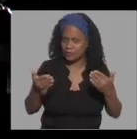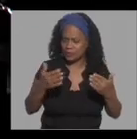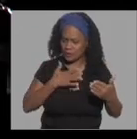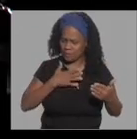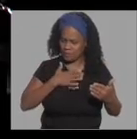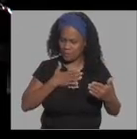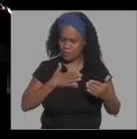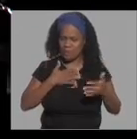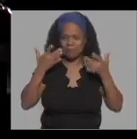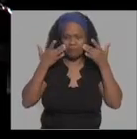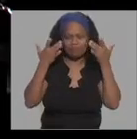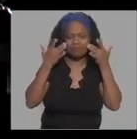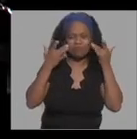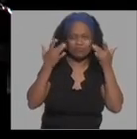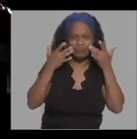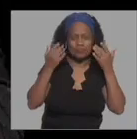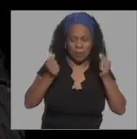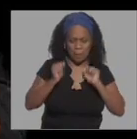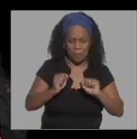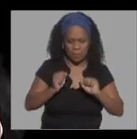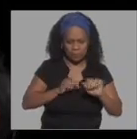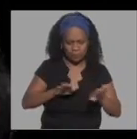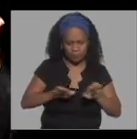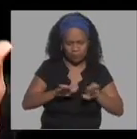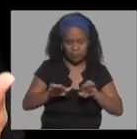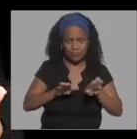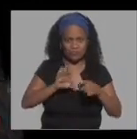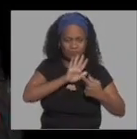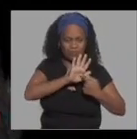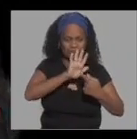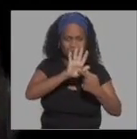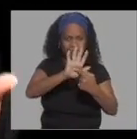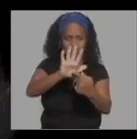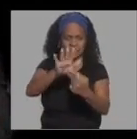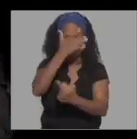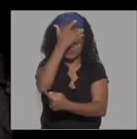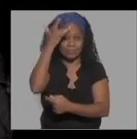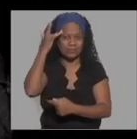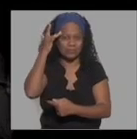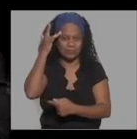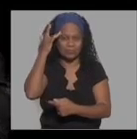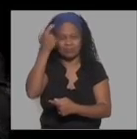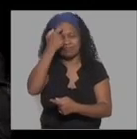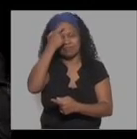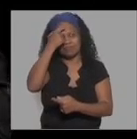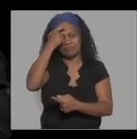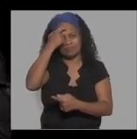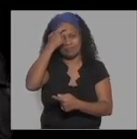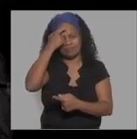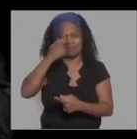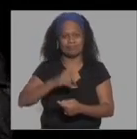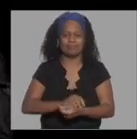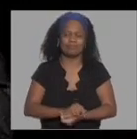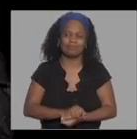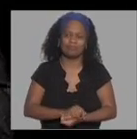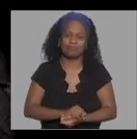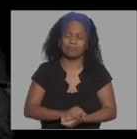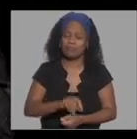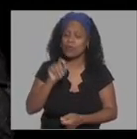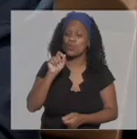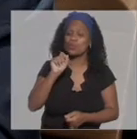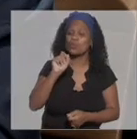através da minha arte eu posso movimentar isso e trazer isso para as pessoas dessa reflexão e essa revolta